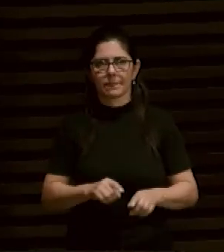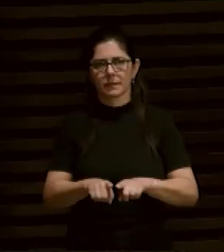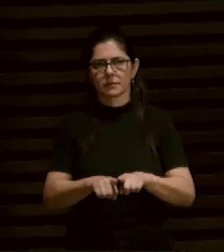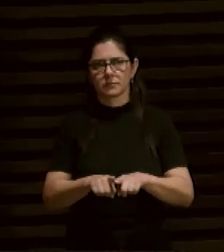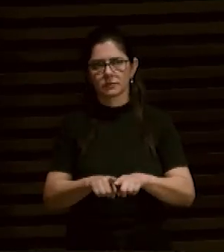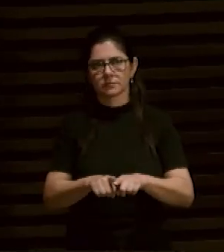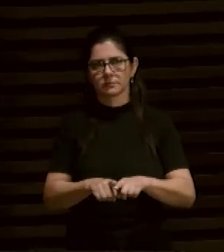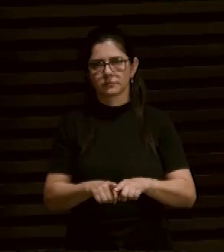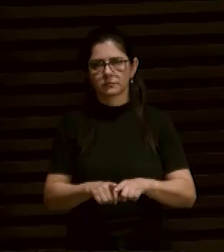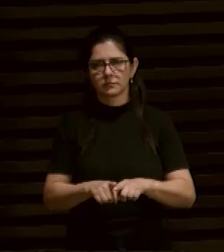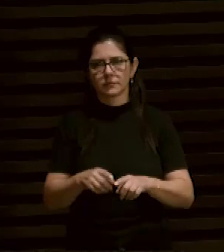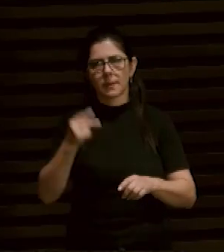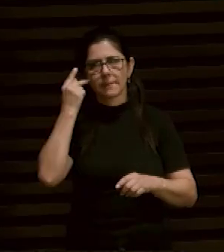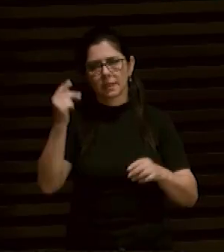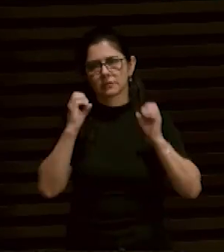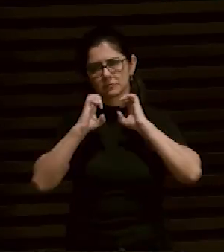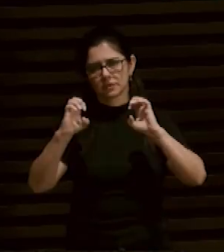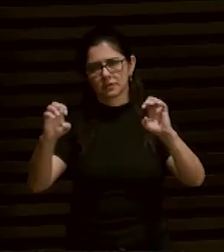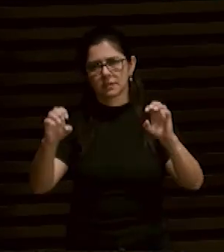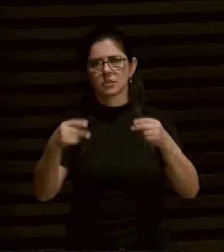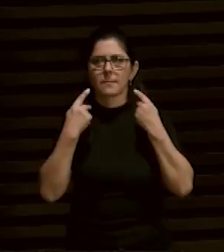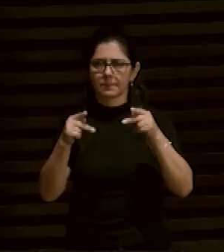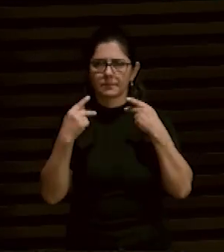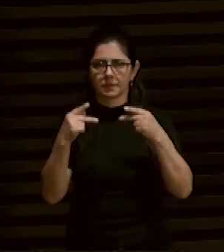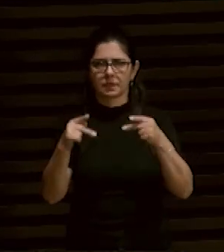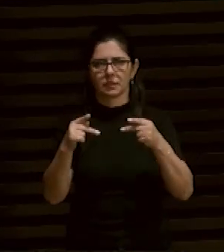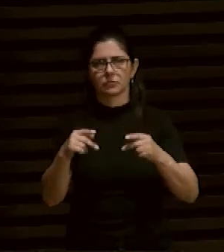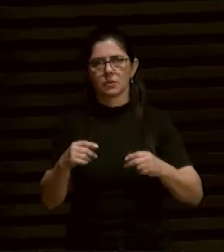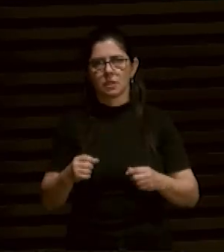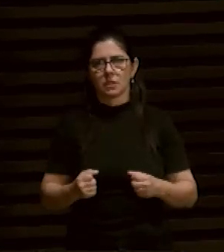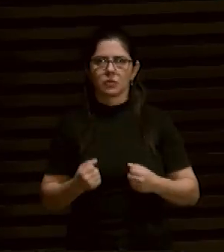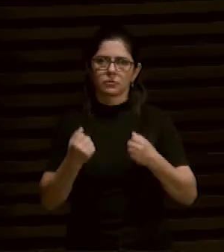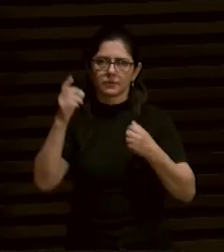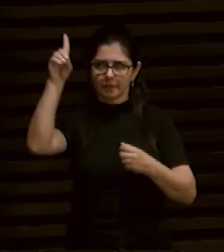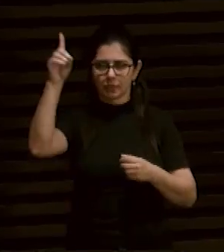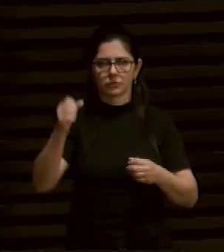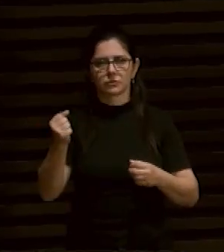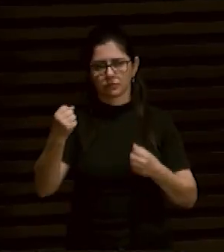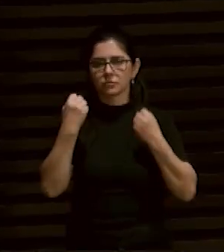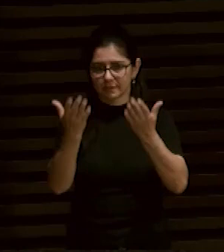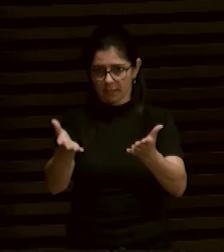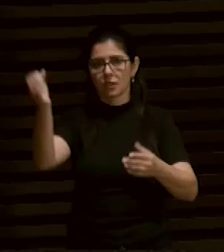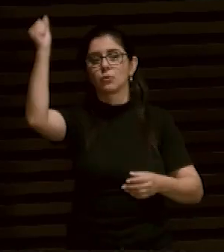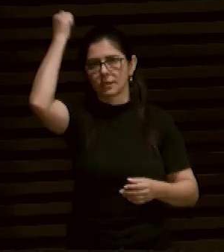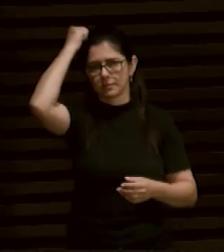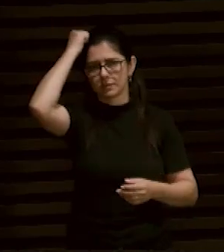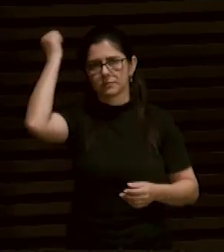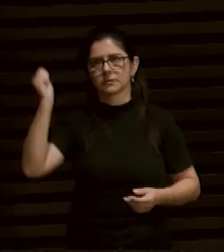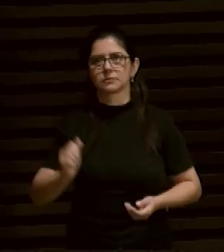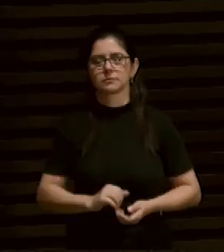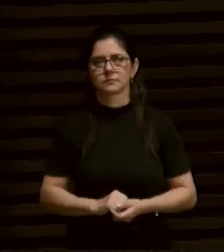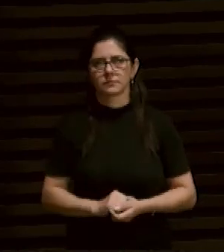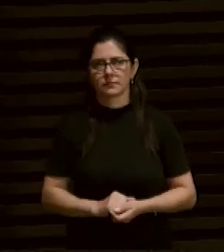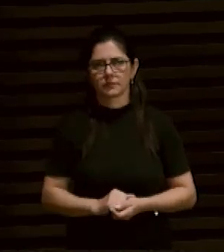o evangelho seja pregado e, consequentemente, o próprio Deus dê o arrependimento. E, irmãos, por que tudo isso? Porque é exatamente